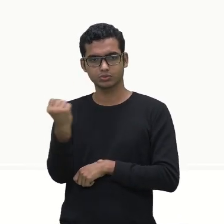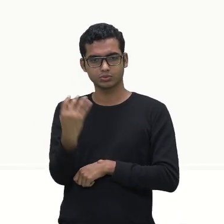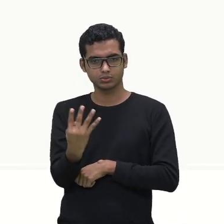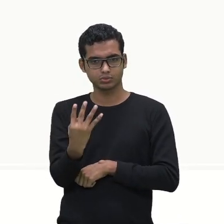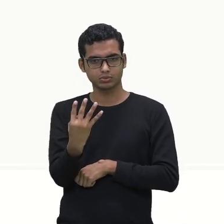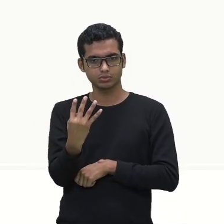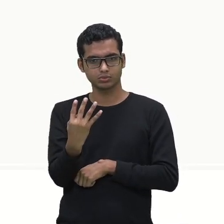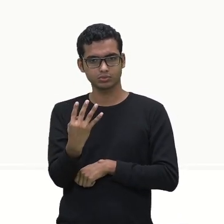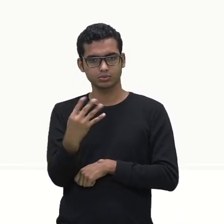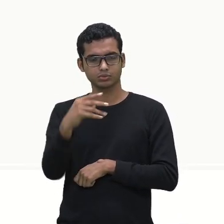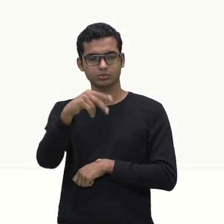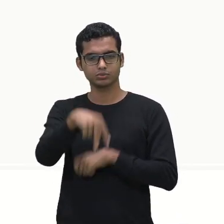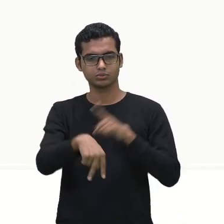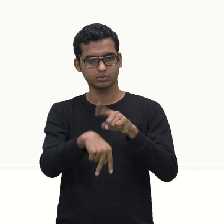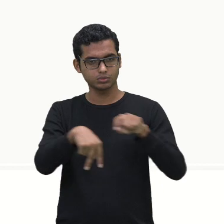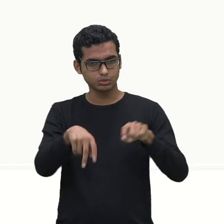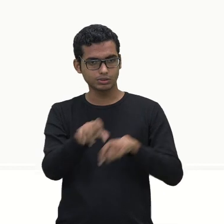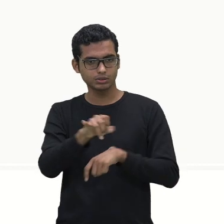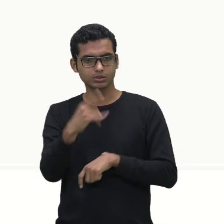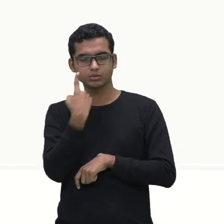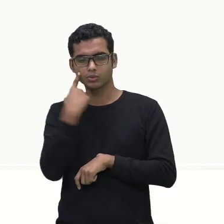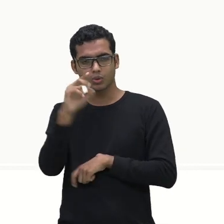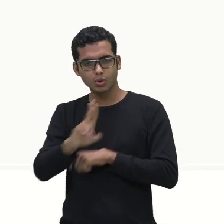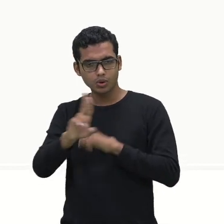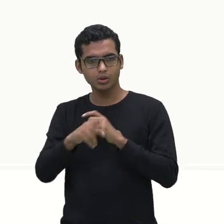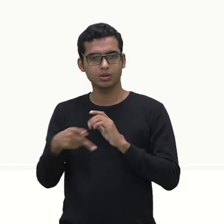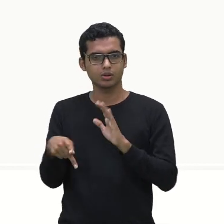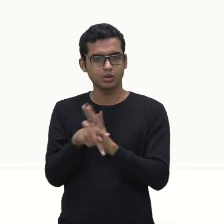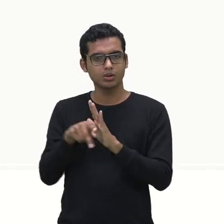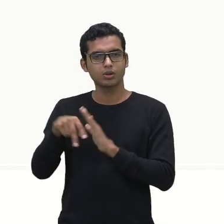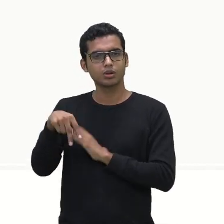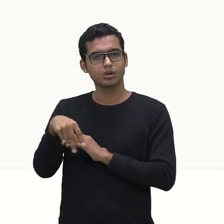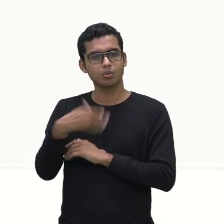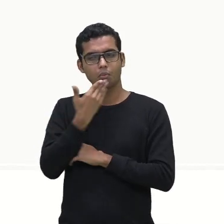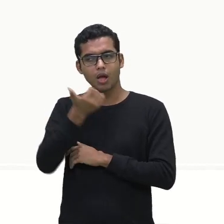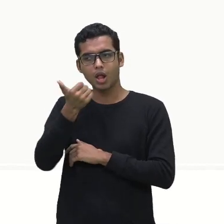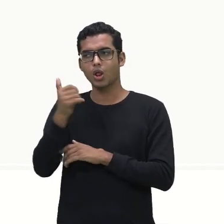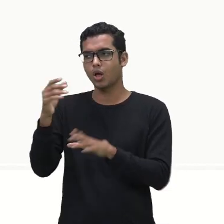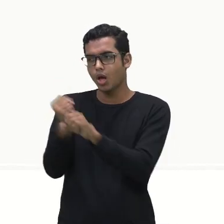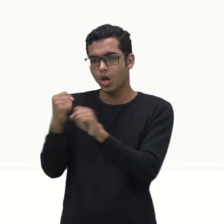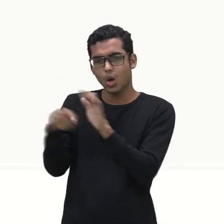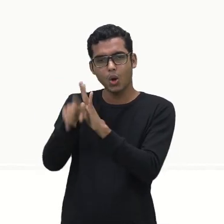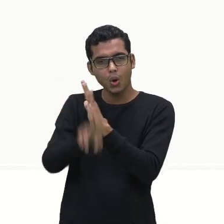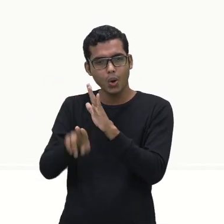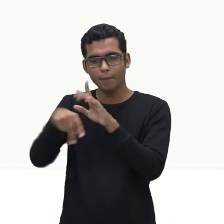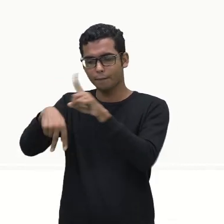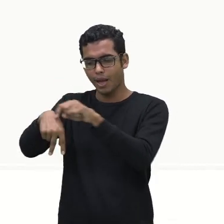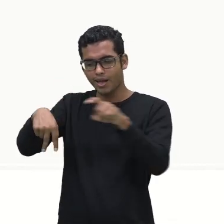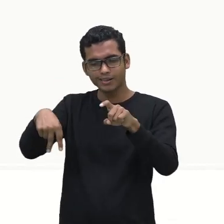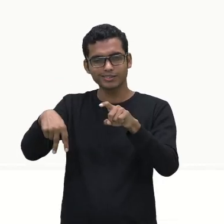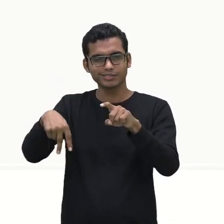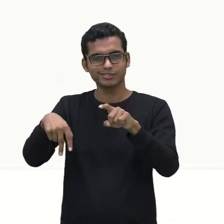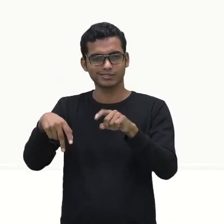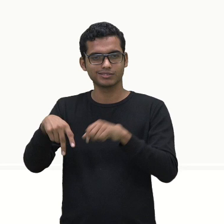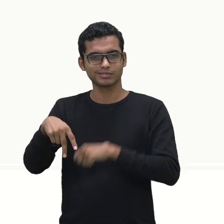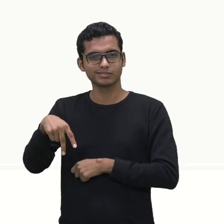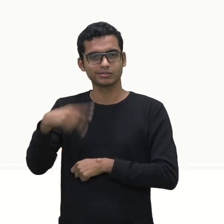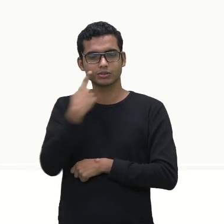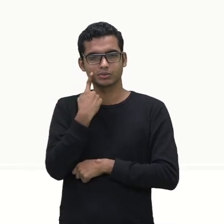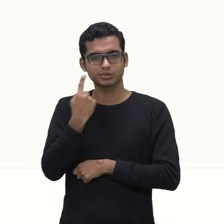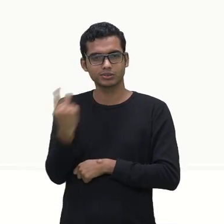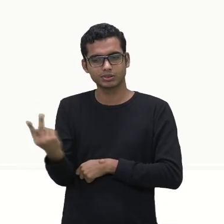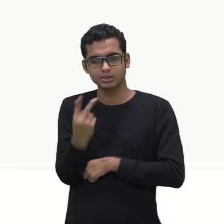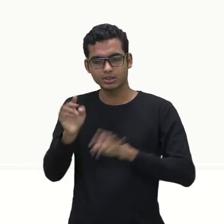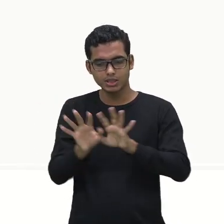84π. Tá? Se a gente achasse melhor, né, calcular separado as duas